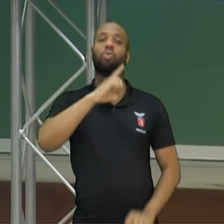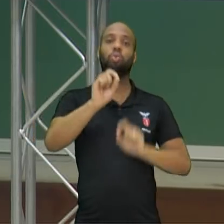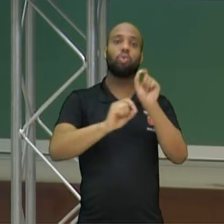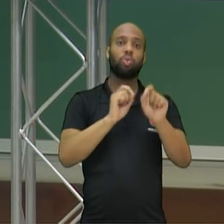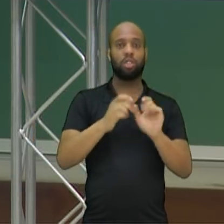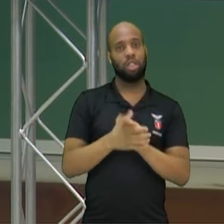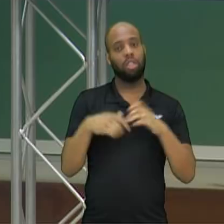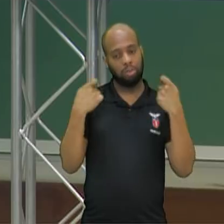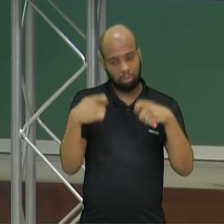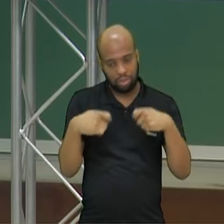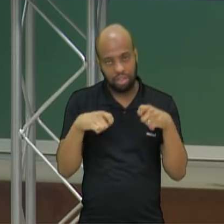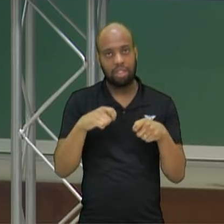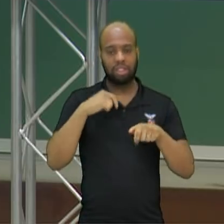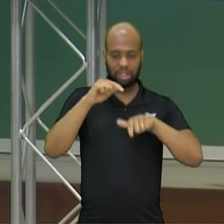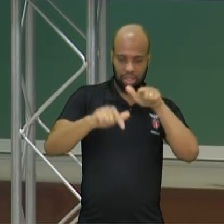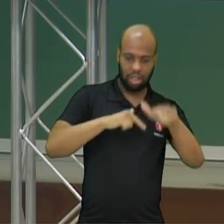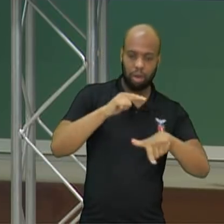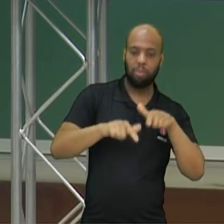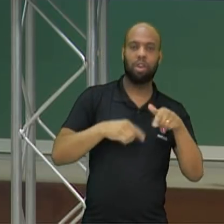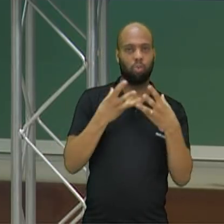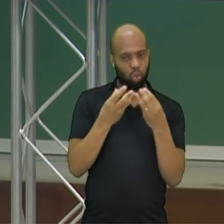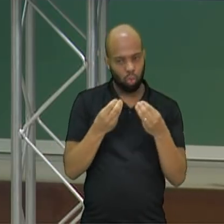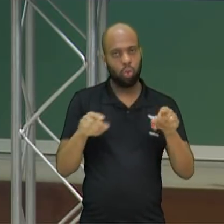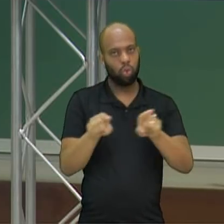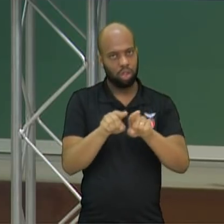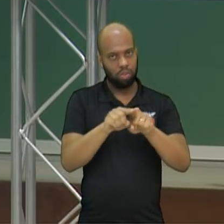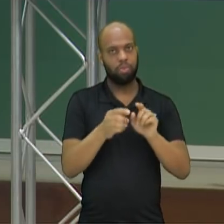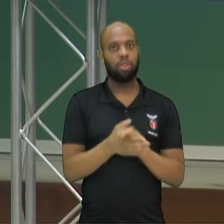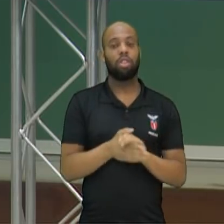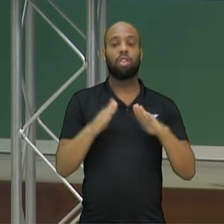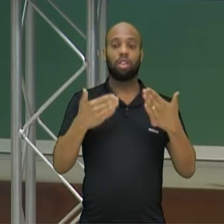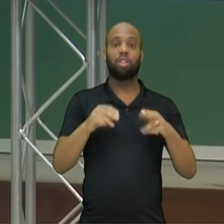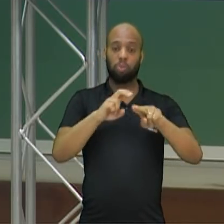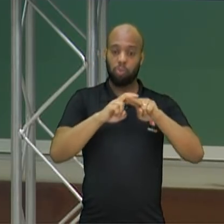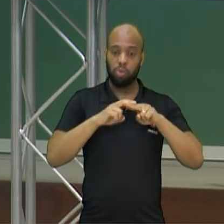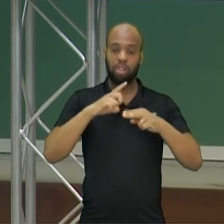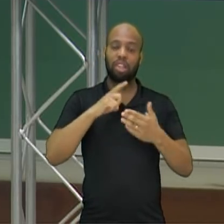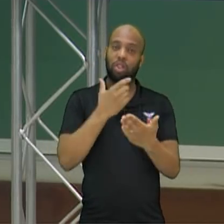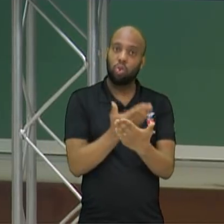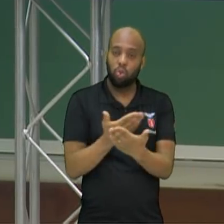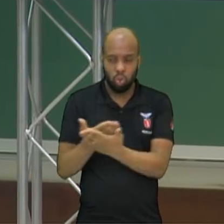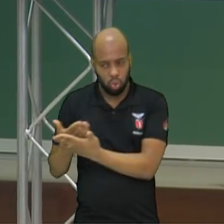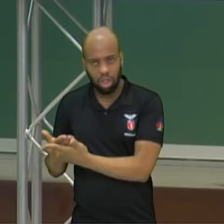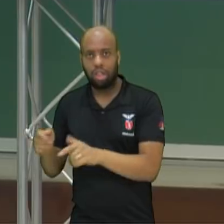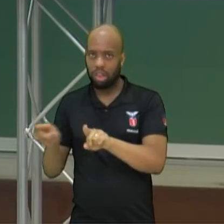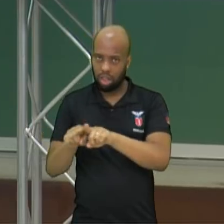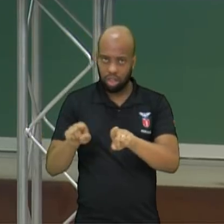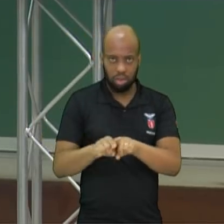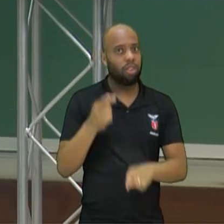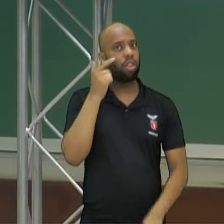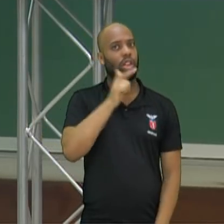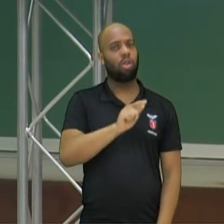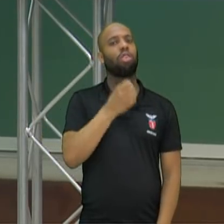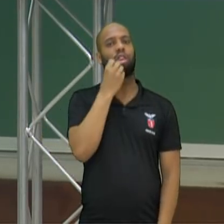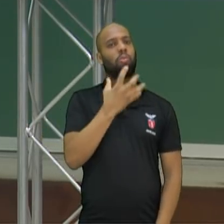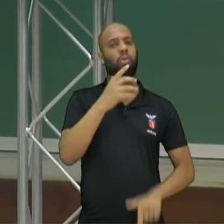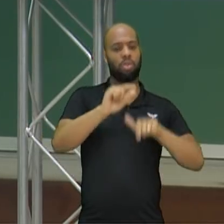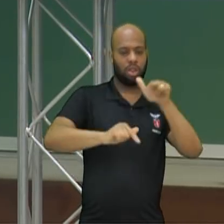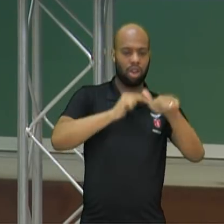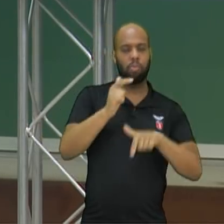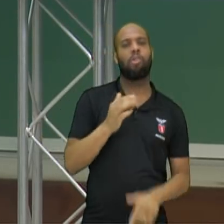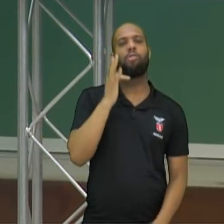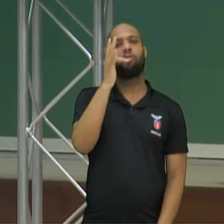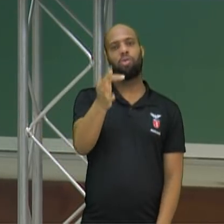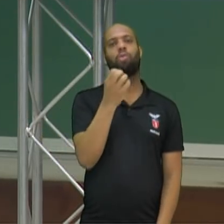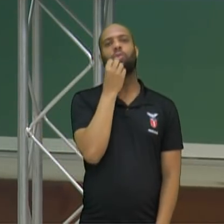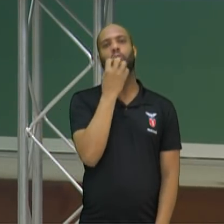que, né, trabalhar bastante e para isso estudar muito, né, para que possamos ter um